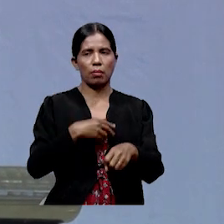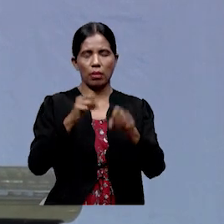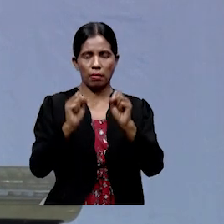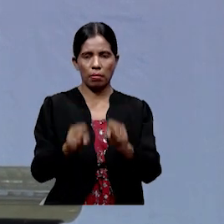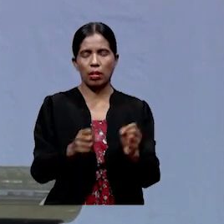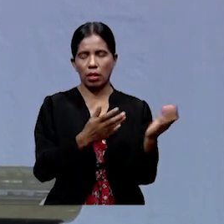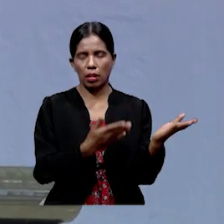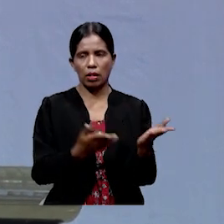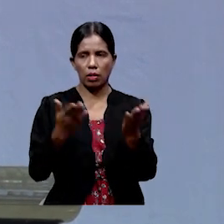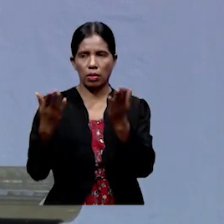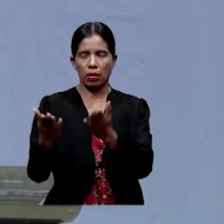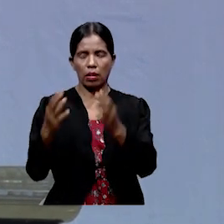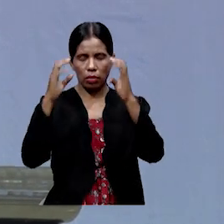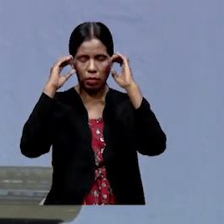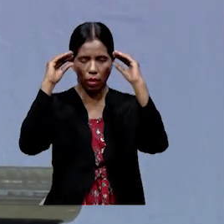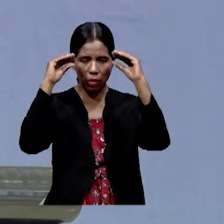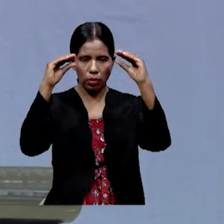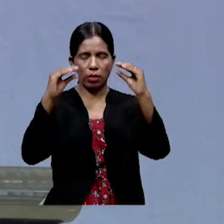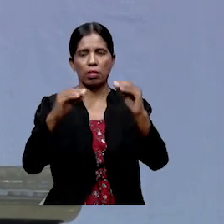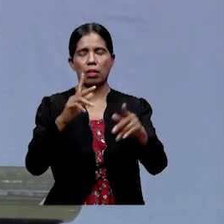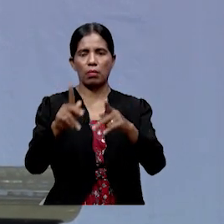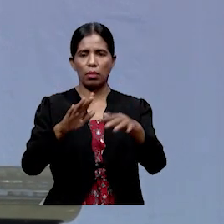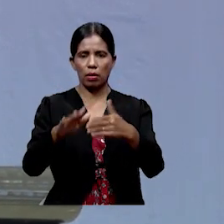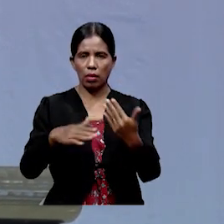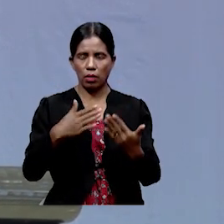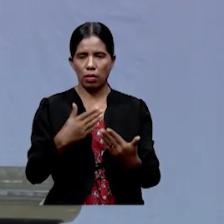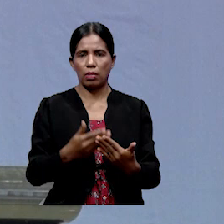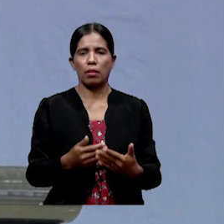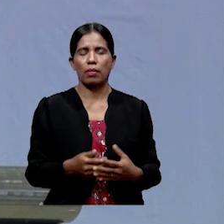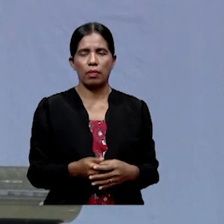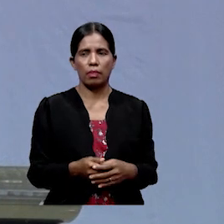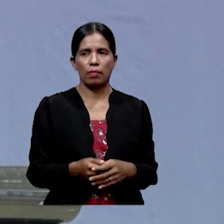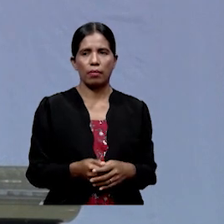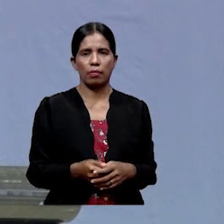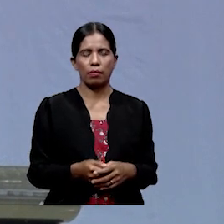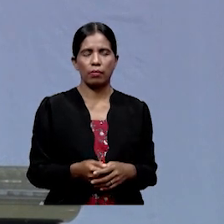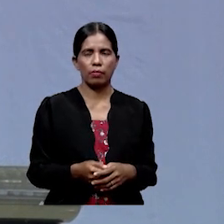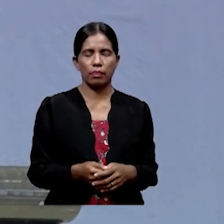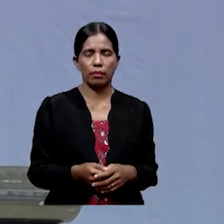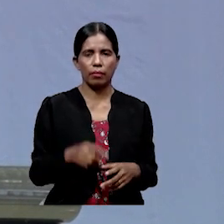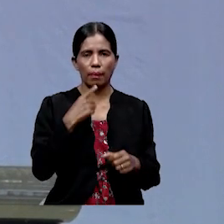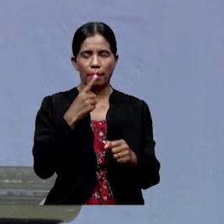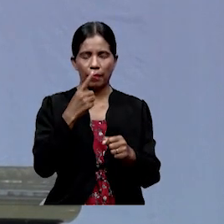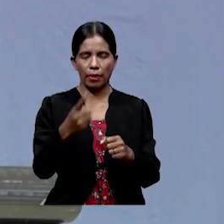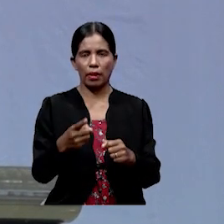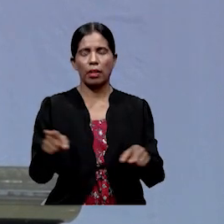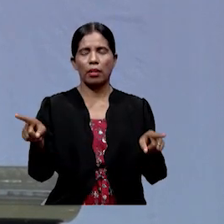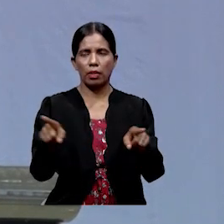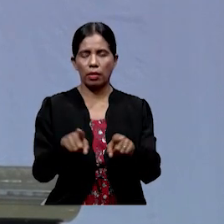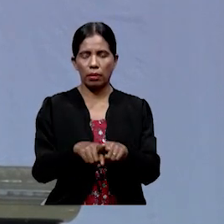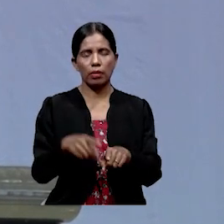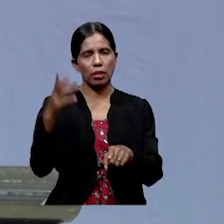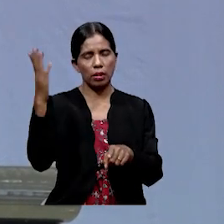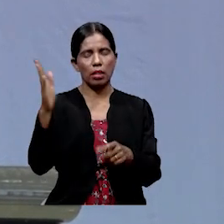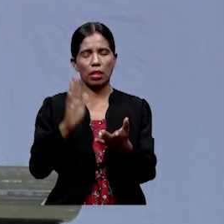emergência educativa, né? E a Igreja Católica me alarma, e se, e modo e a escola